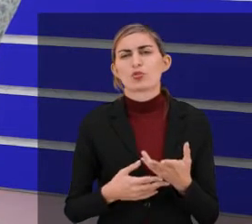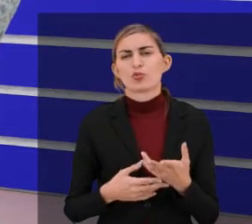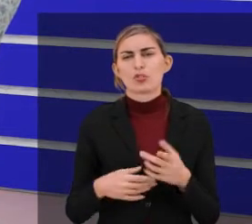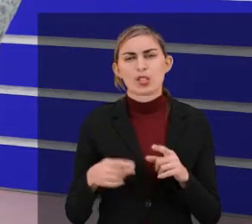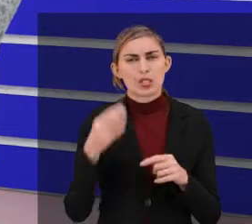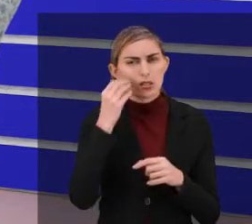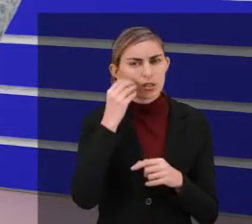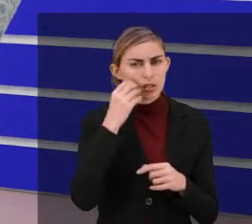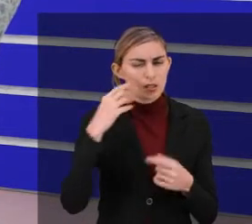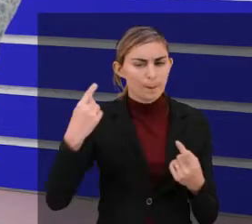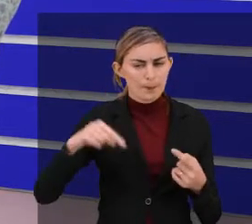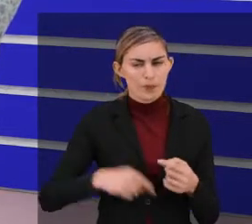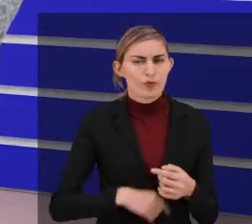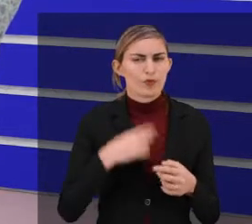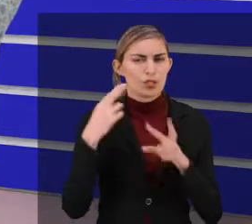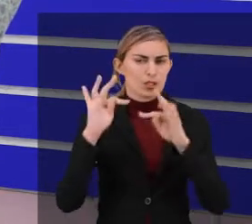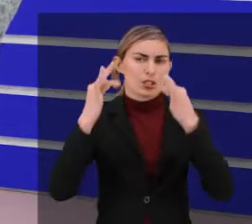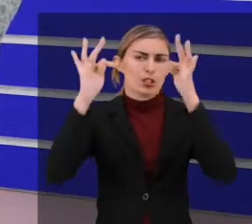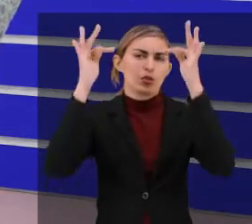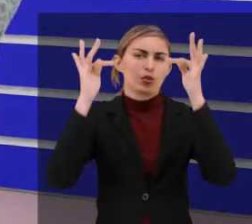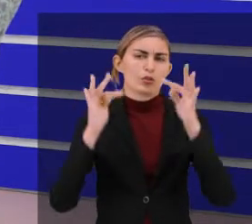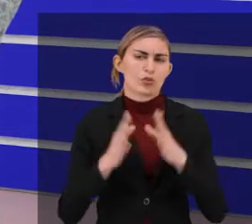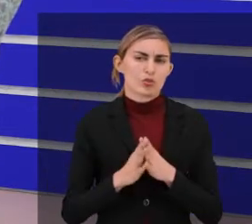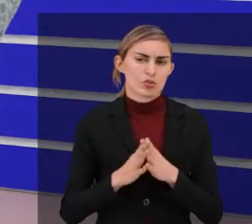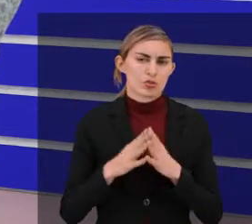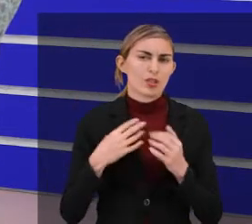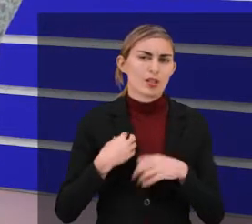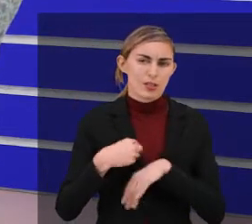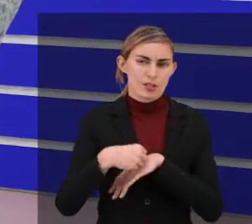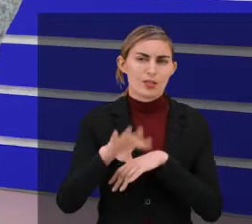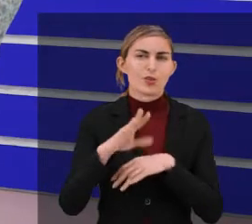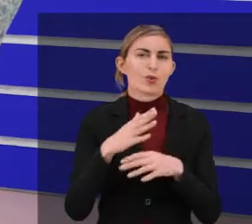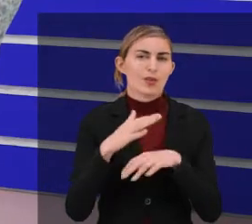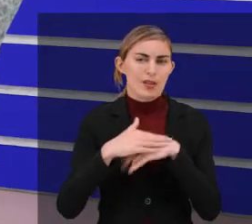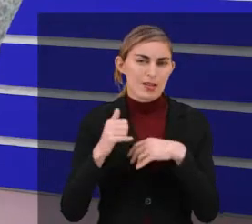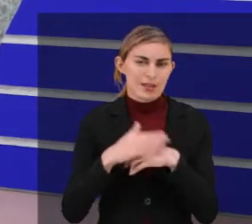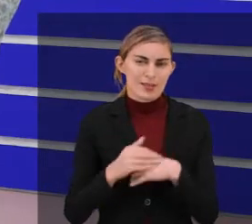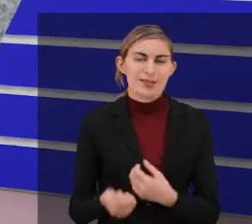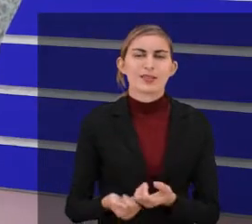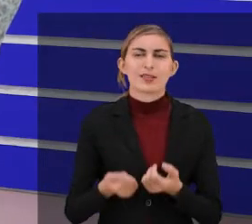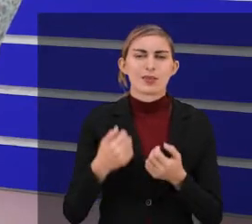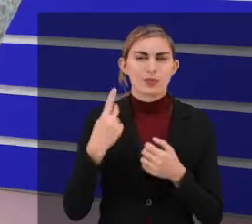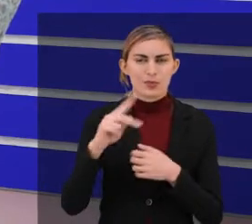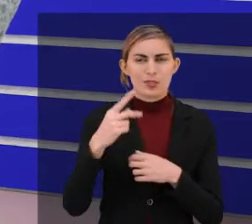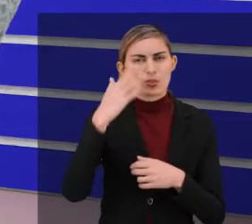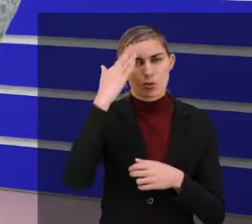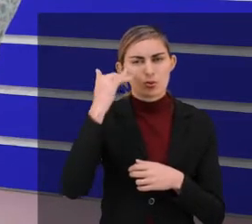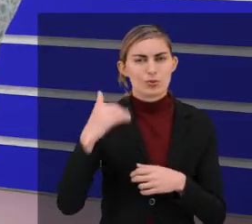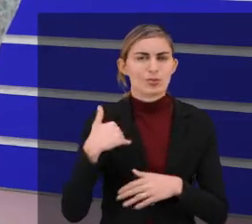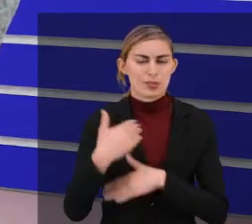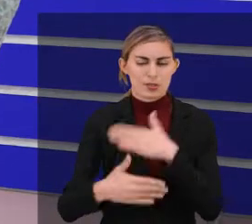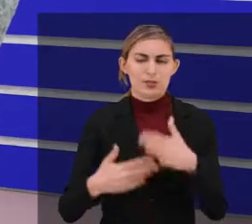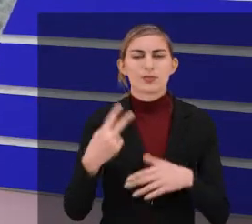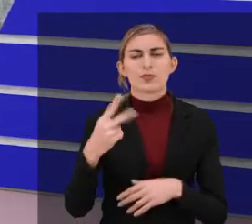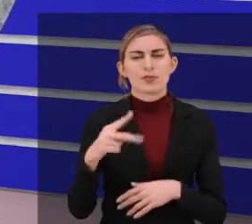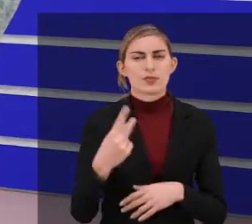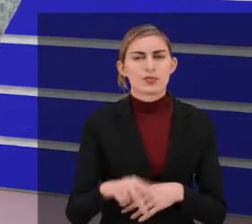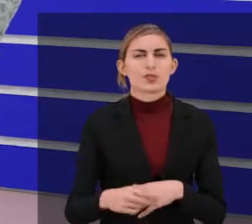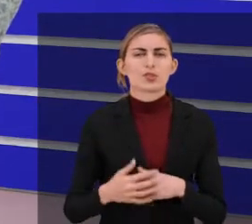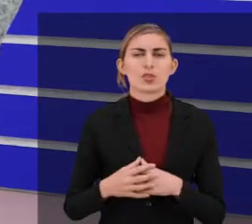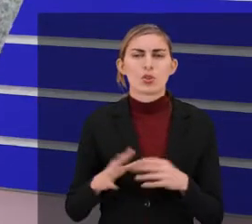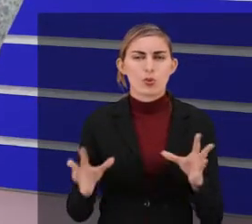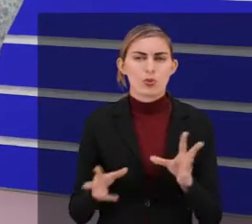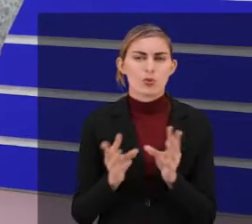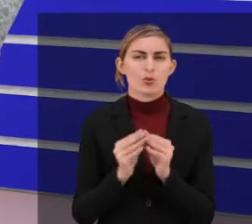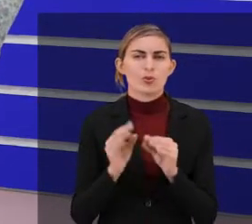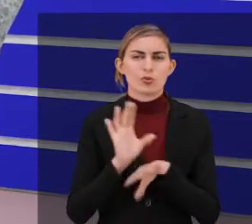Tentem se aprofundar um pouco nessa tecnologia, que eu tenho um carinho muito grande por ela, né? E sucesso na caminhada de vocês, sucesso na conclusão